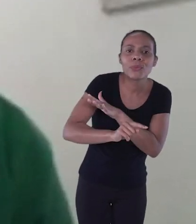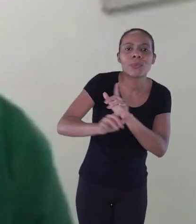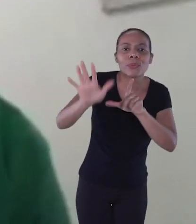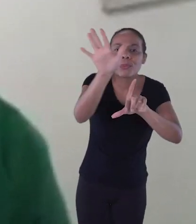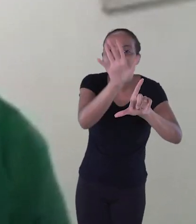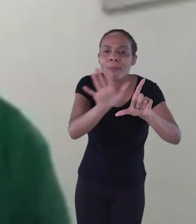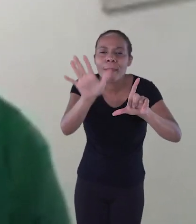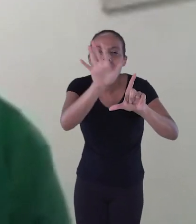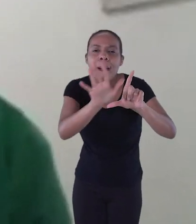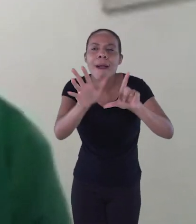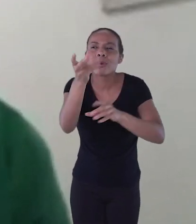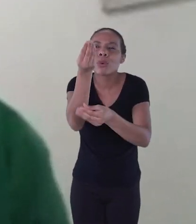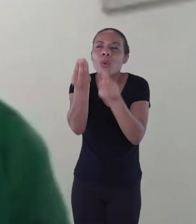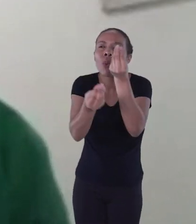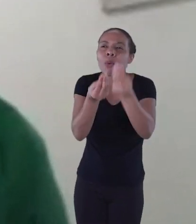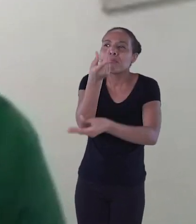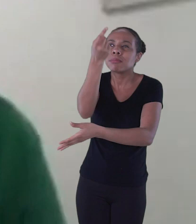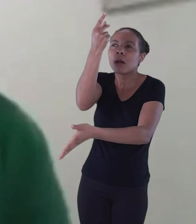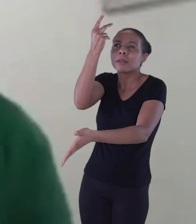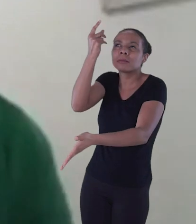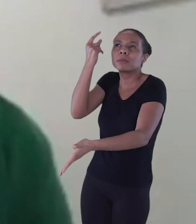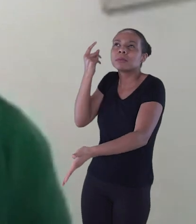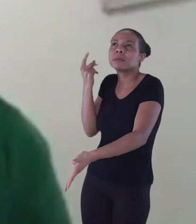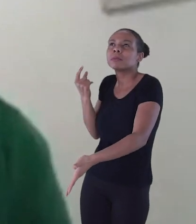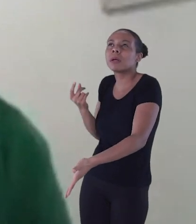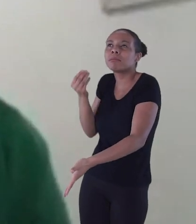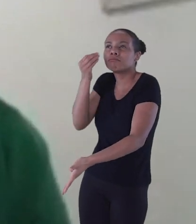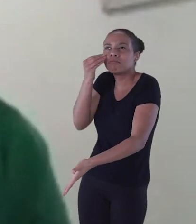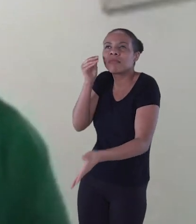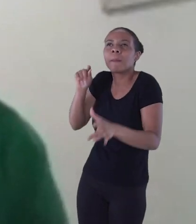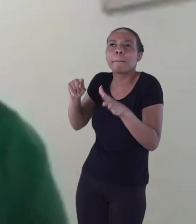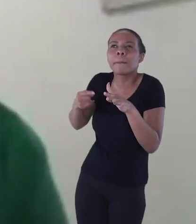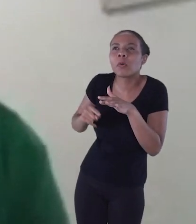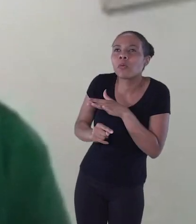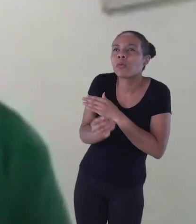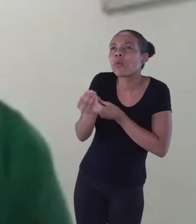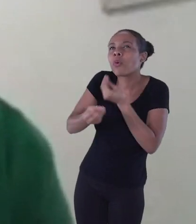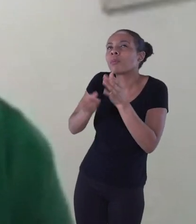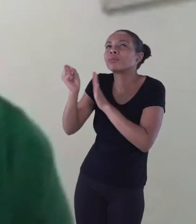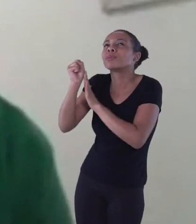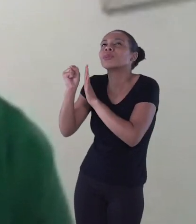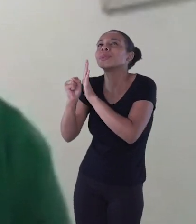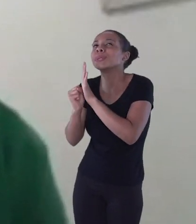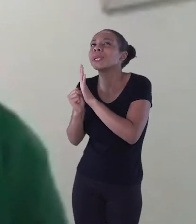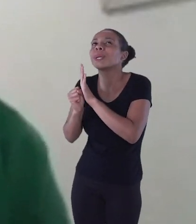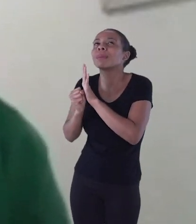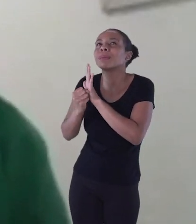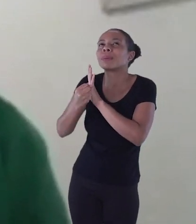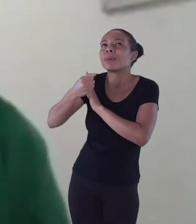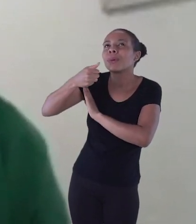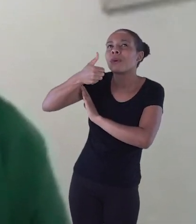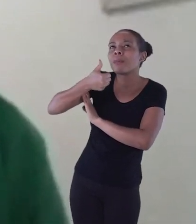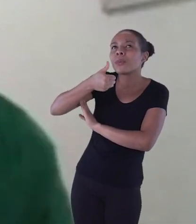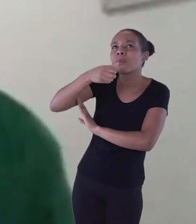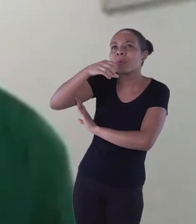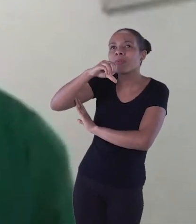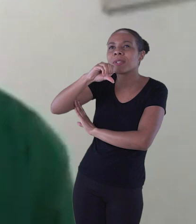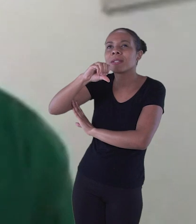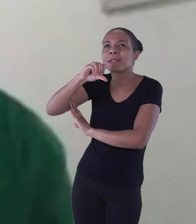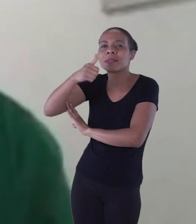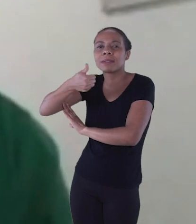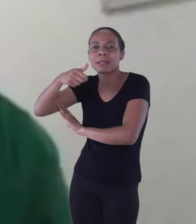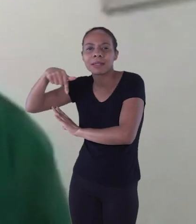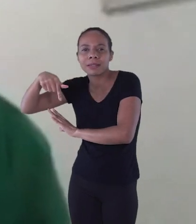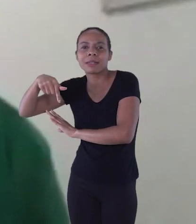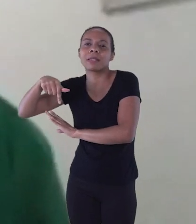século XVI, XVII, XVIII e início do XIX, que a gente sabe que não tem nenhuma imagem, nós